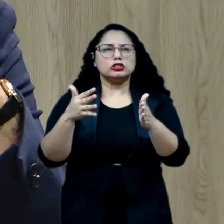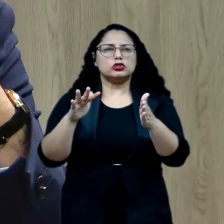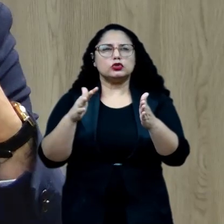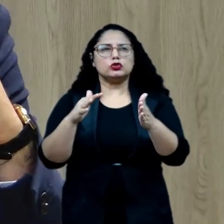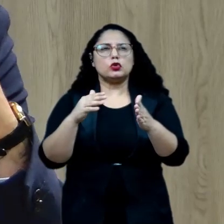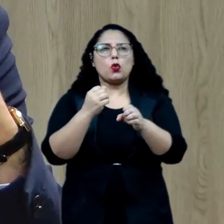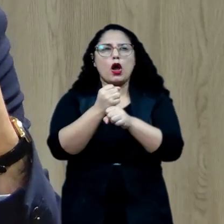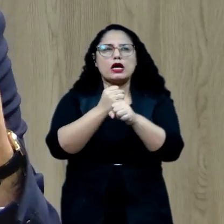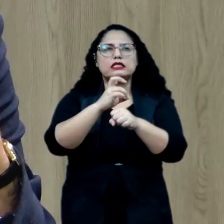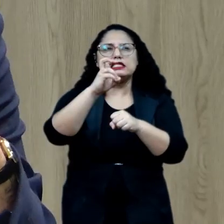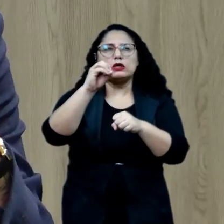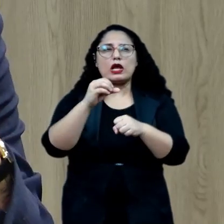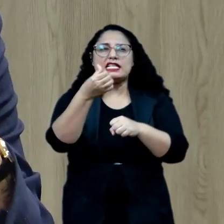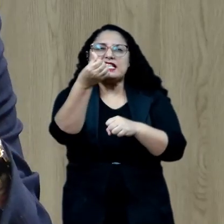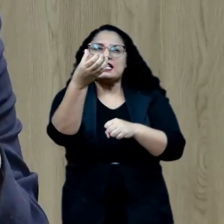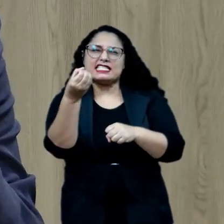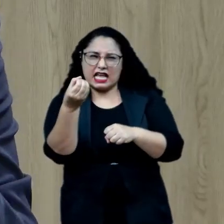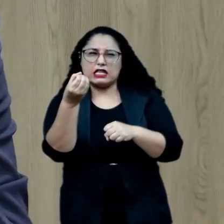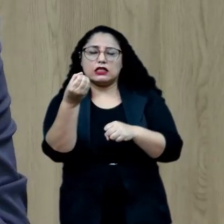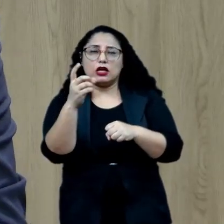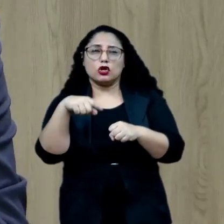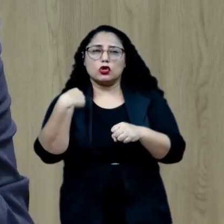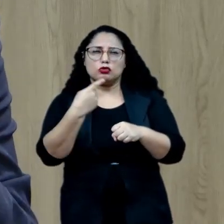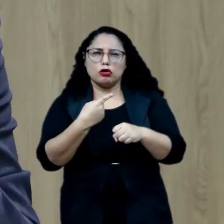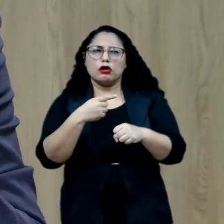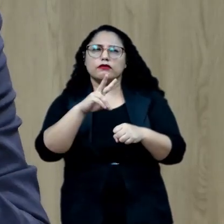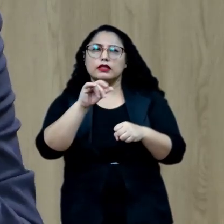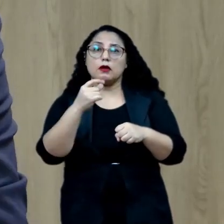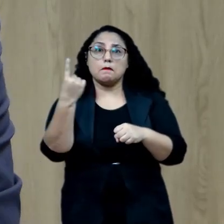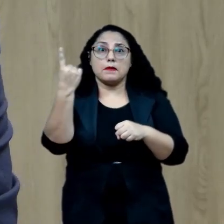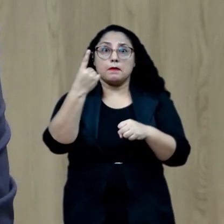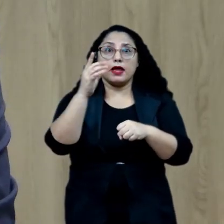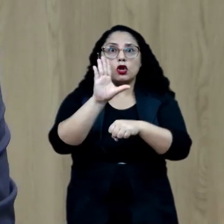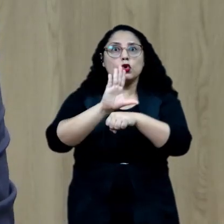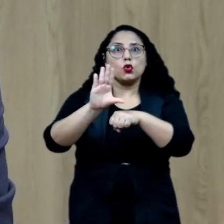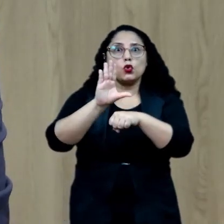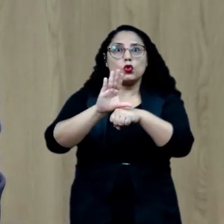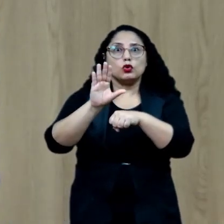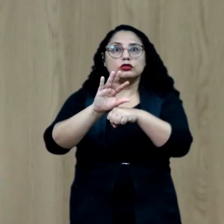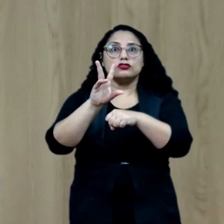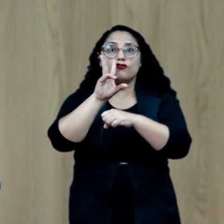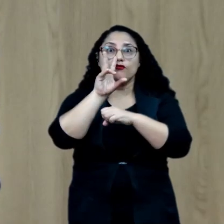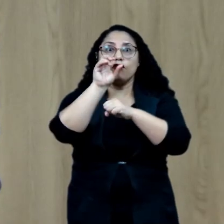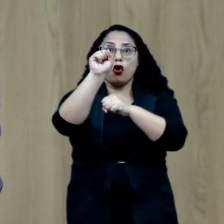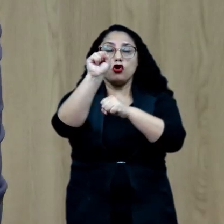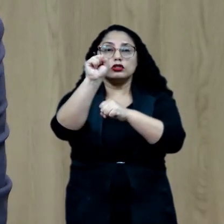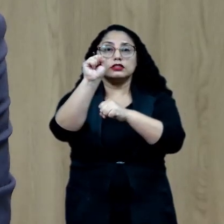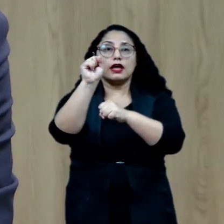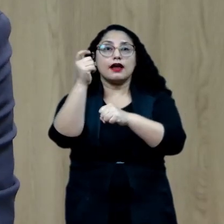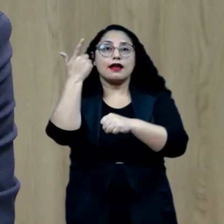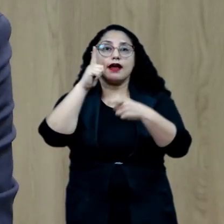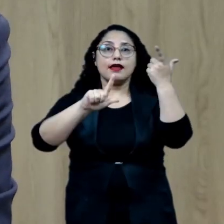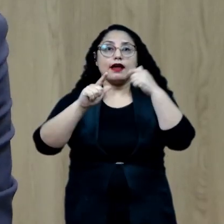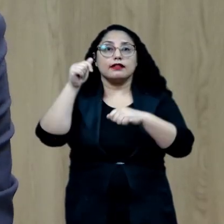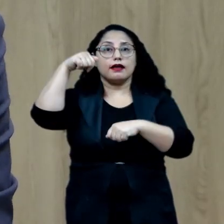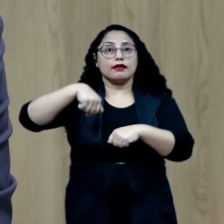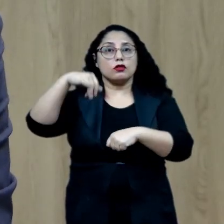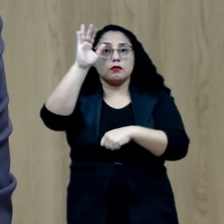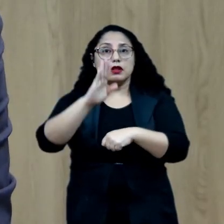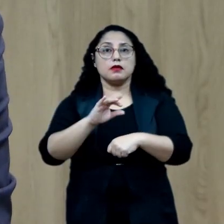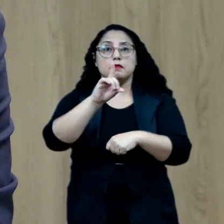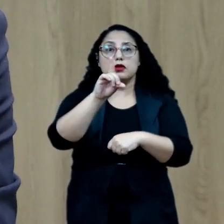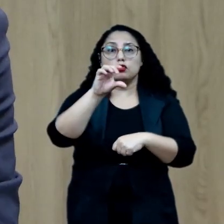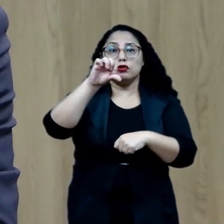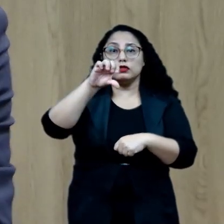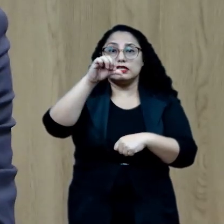ali nos anos 50, 60, em que a gente vai ter os primeiros cursos ganhando força no Brasil. Em